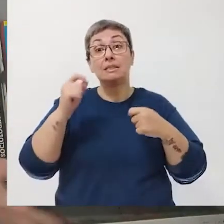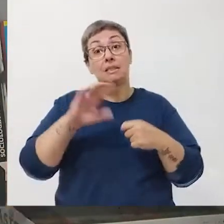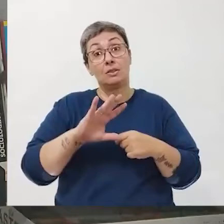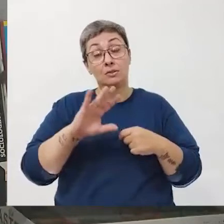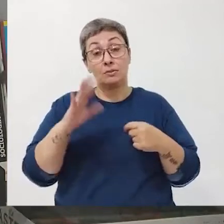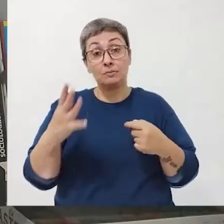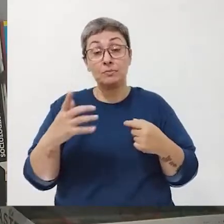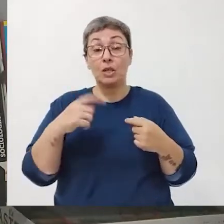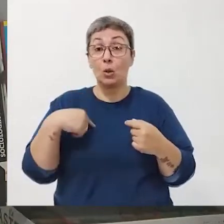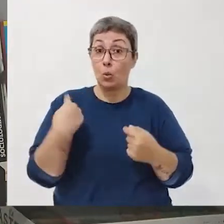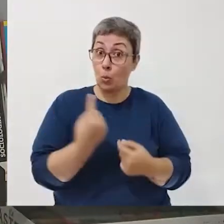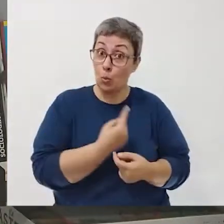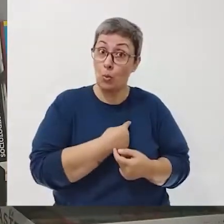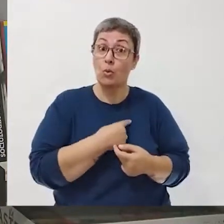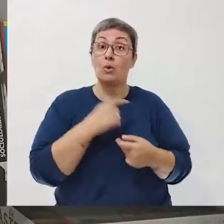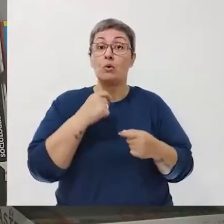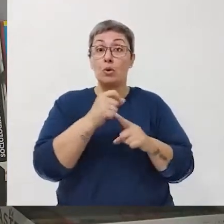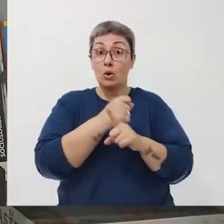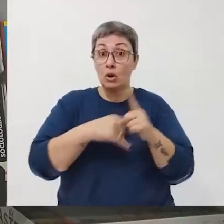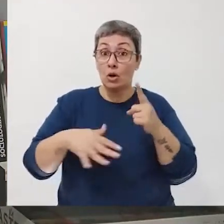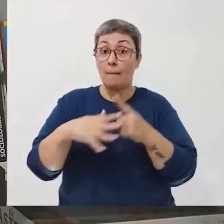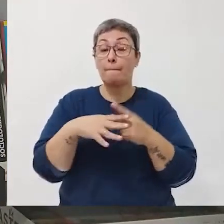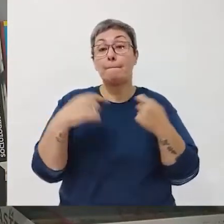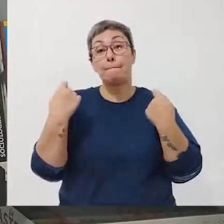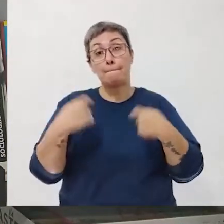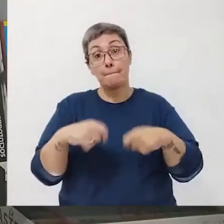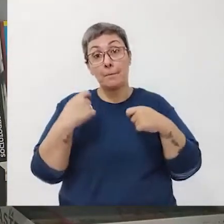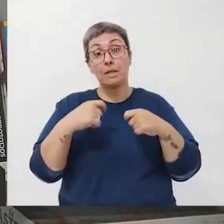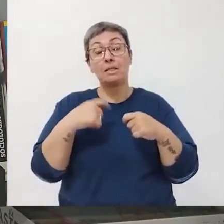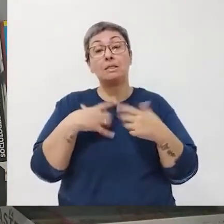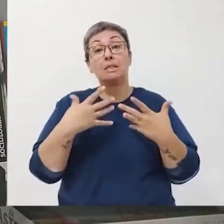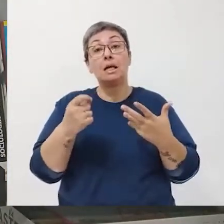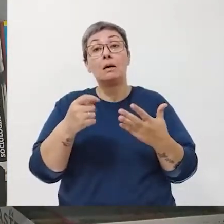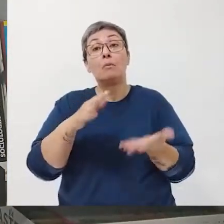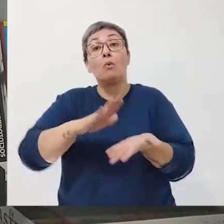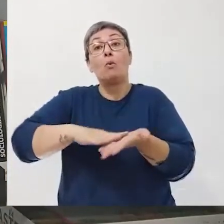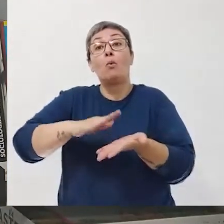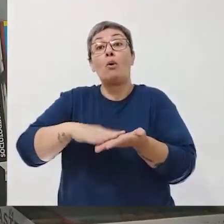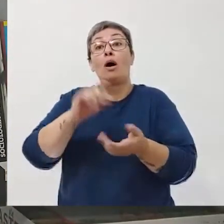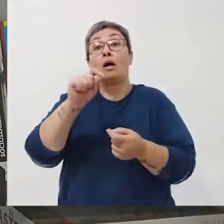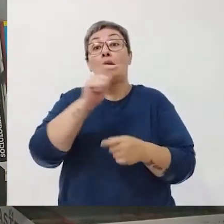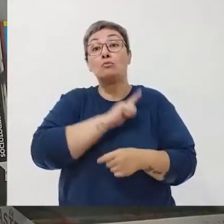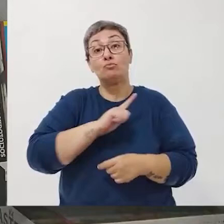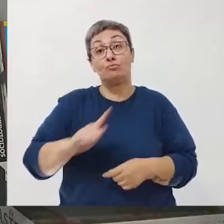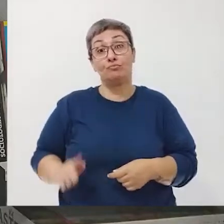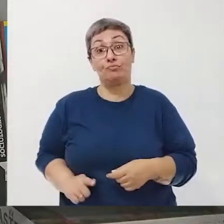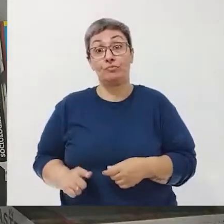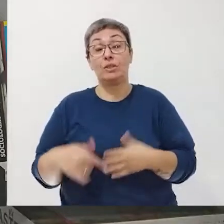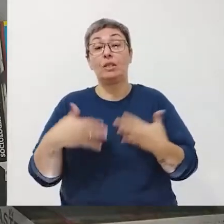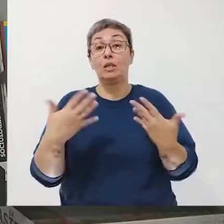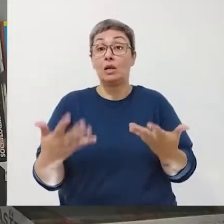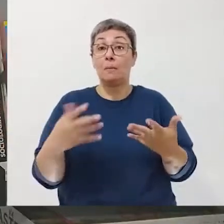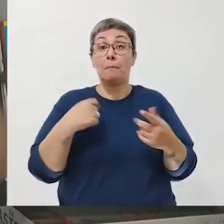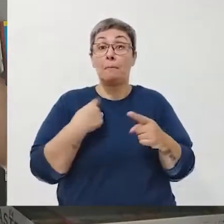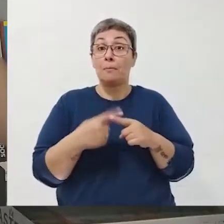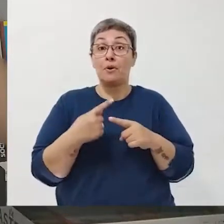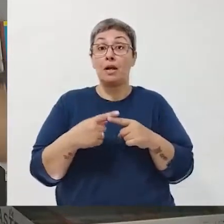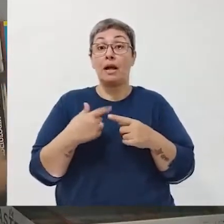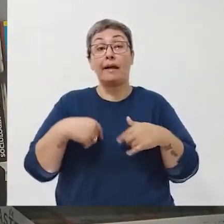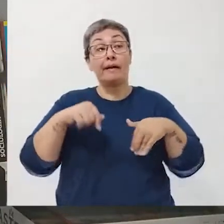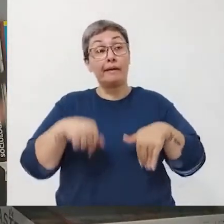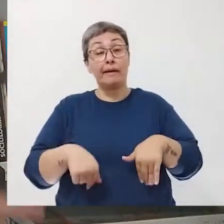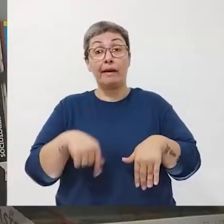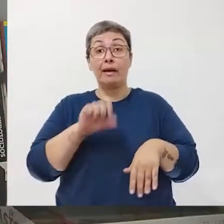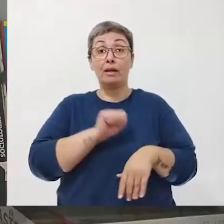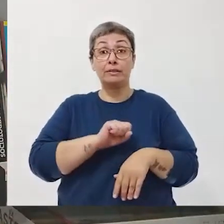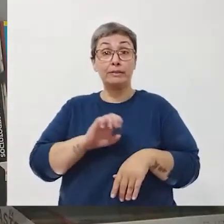acontecer. E somos nós, como sociedade, que precisamos cobrar das autoridades, dos governantes, né? Afinal, não é porque a gente está aqui na